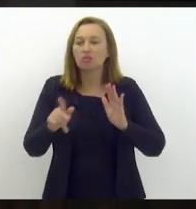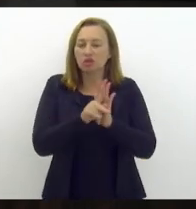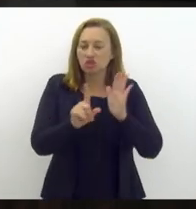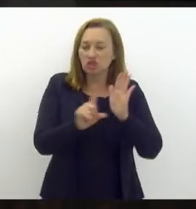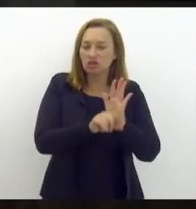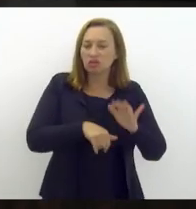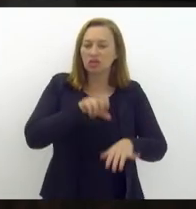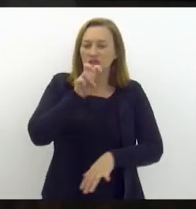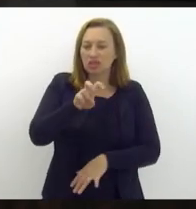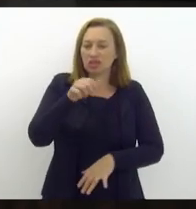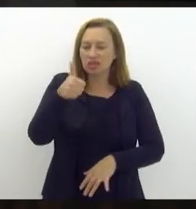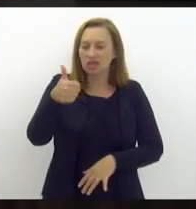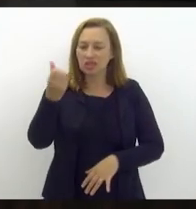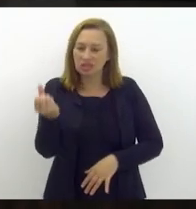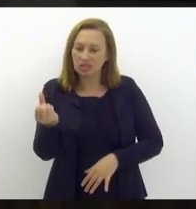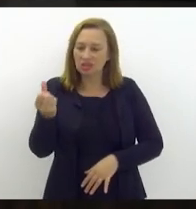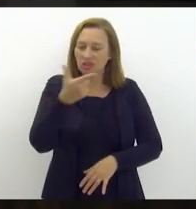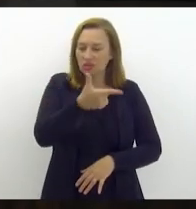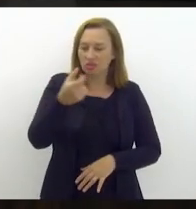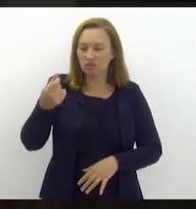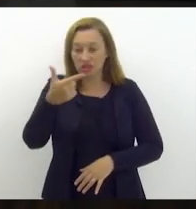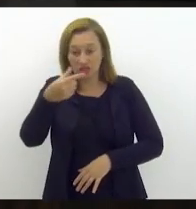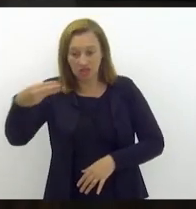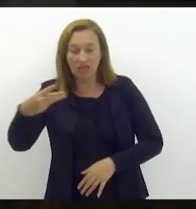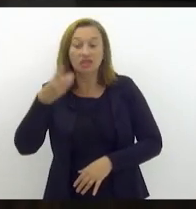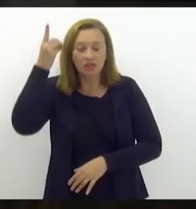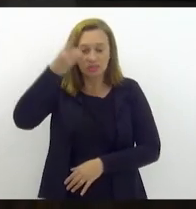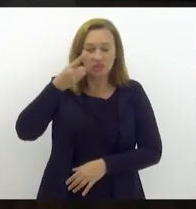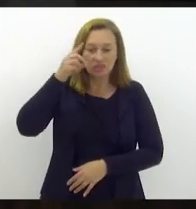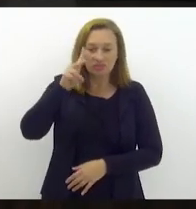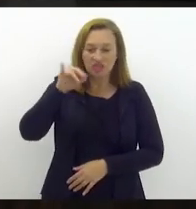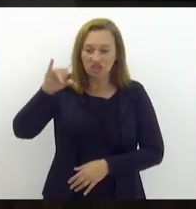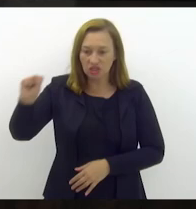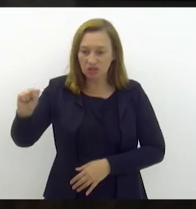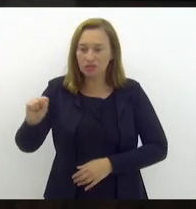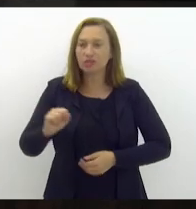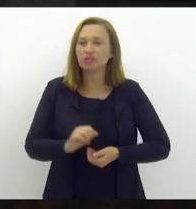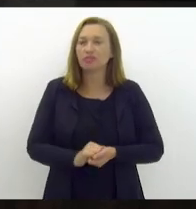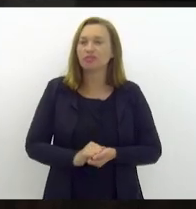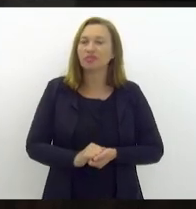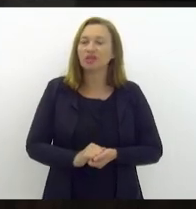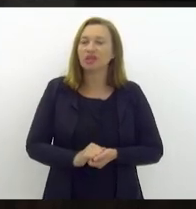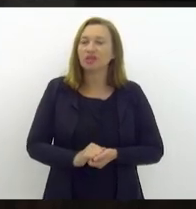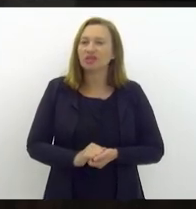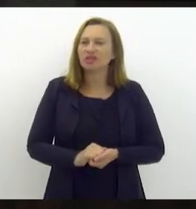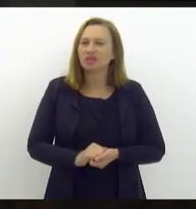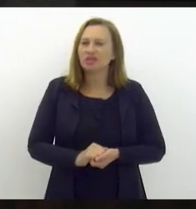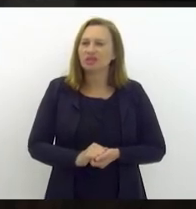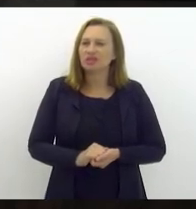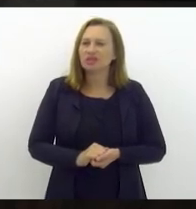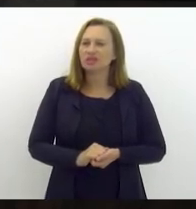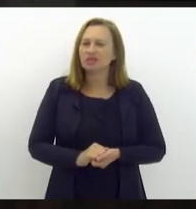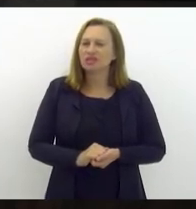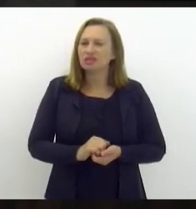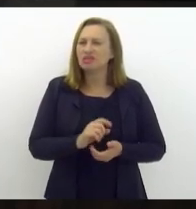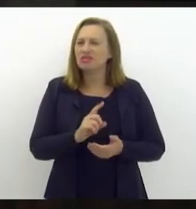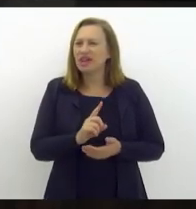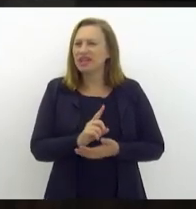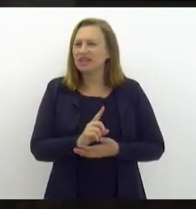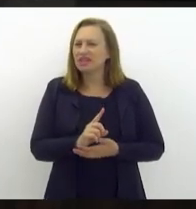projeto de lei número 516 de 23, de autoria do deputado Vinícius Cozolino, que veda a concessão de benefícios fiscais